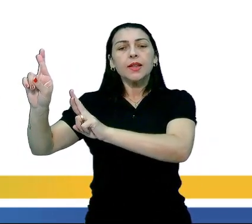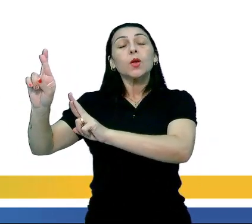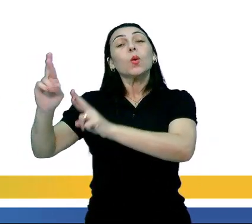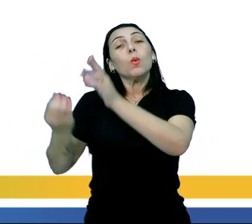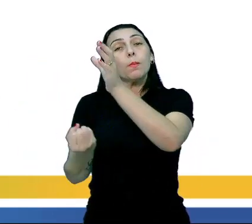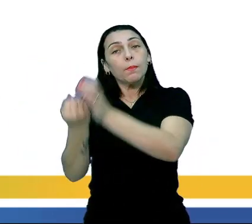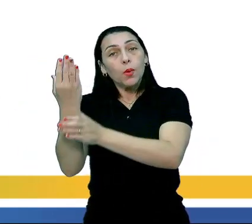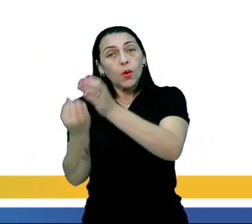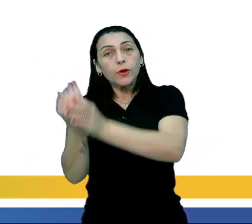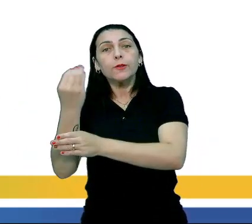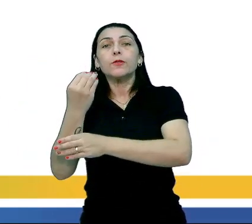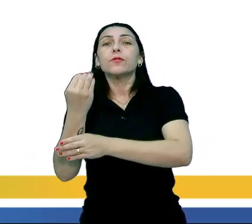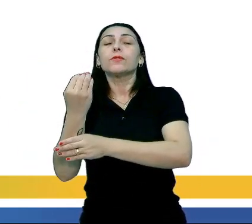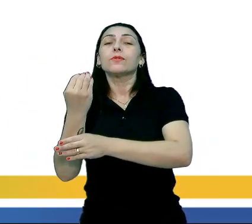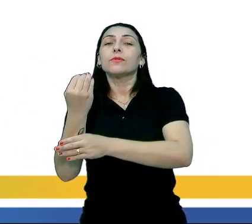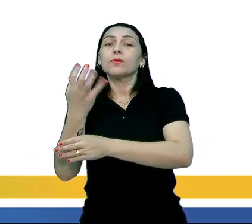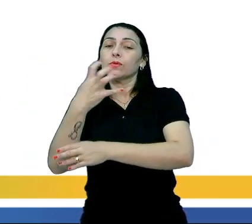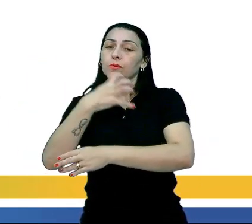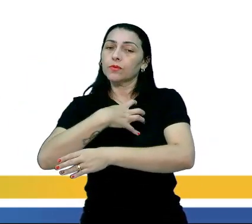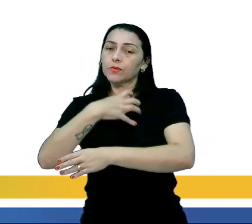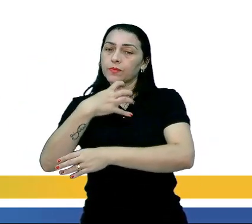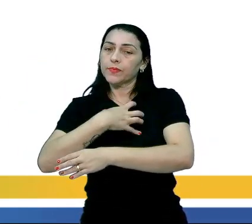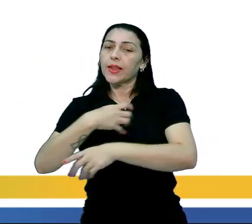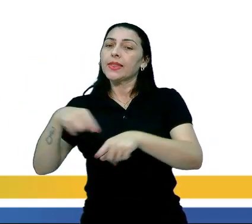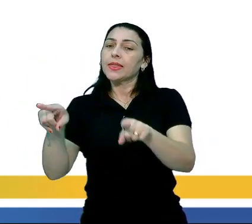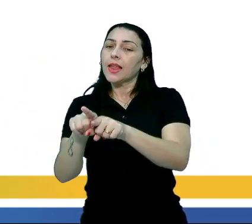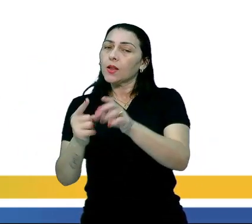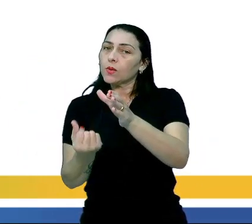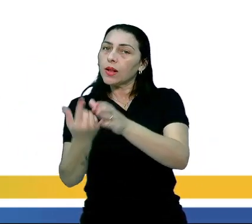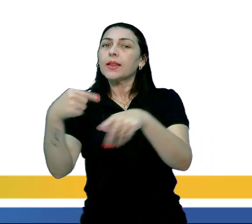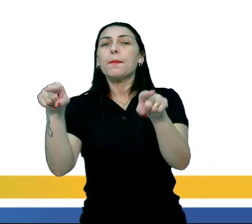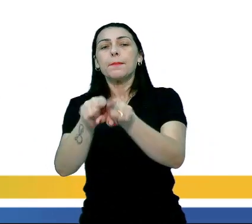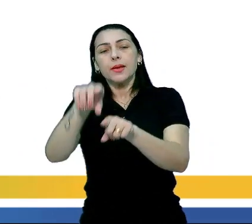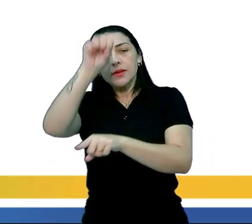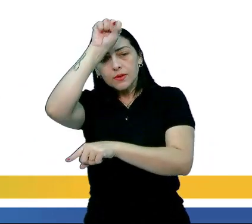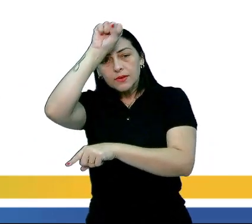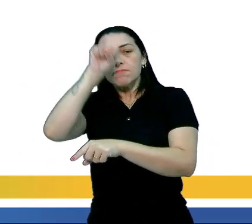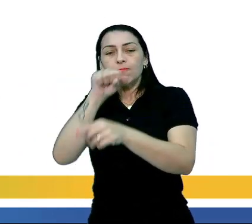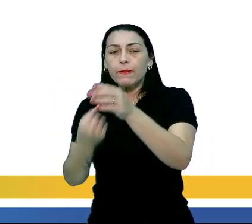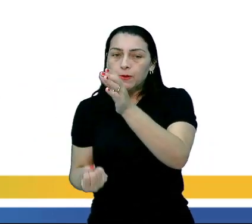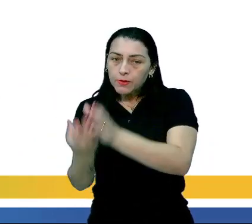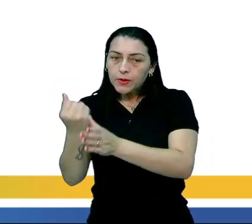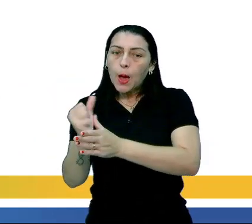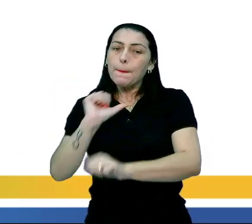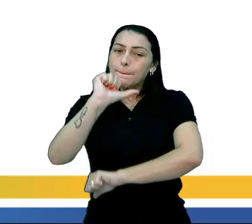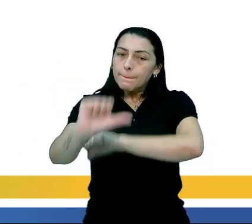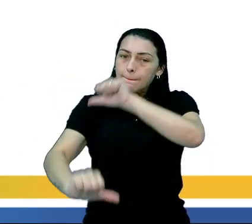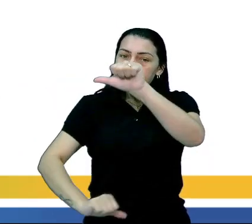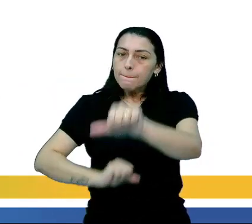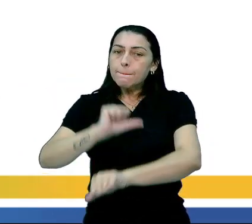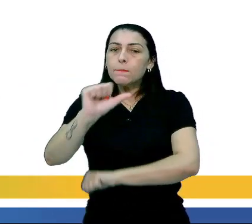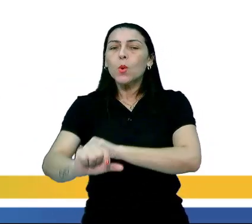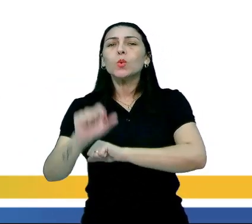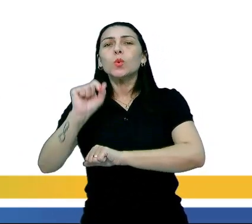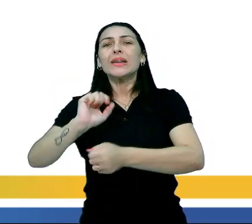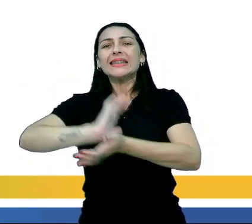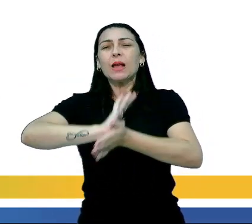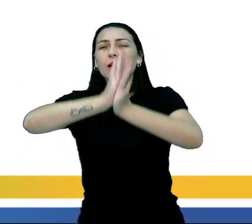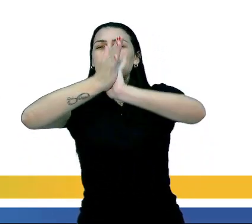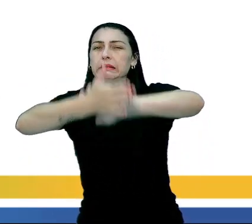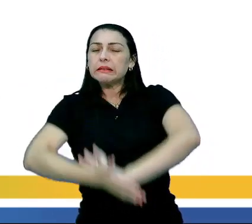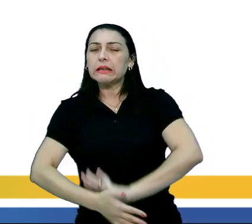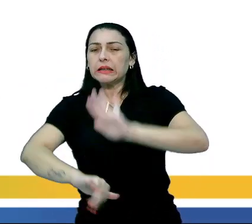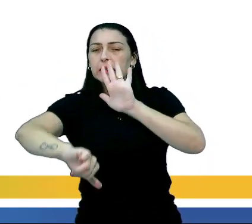esperança de que os modos de produção, tanto capitalista quanto socialista, revertam o